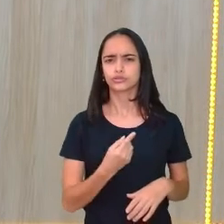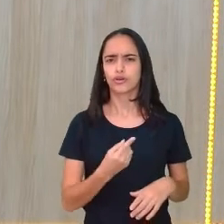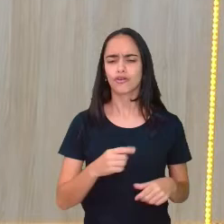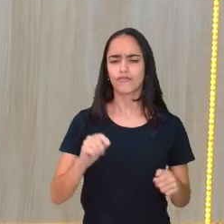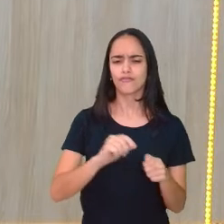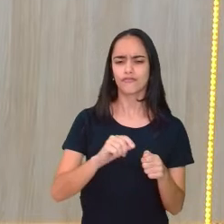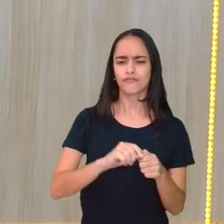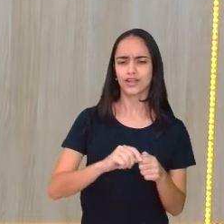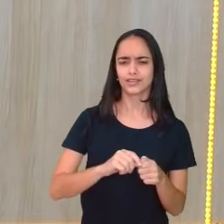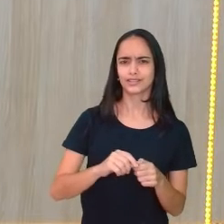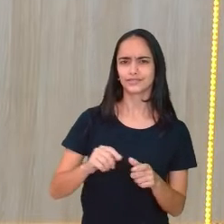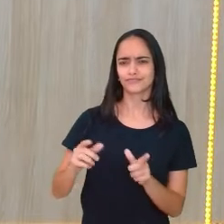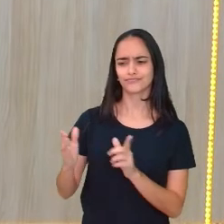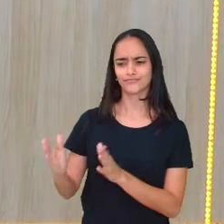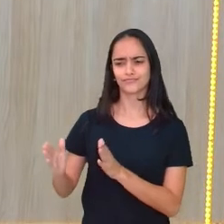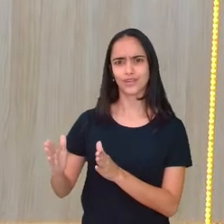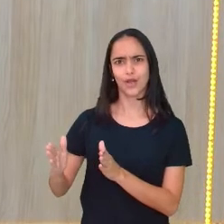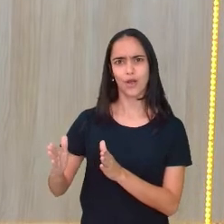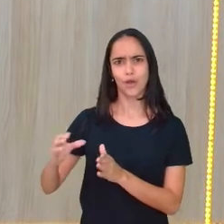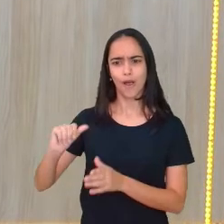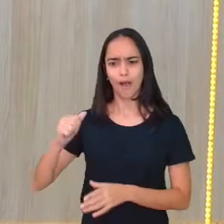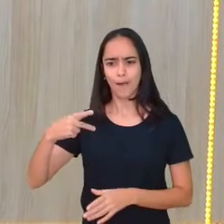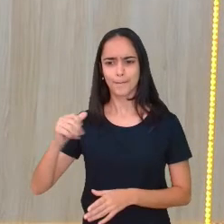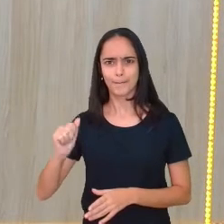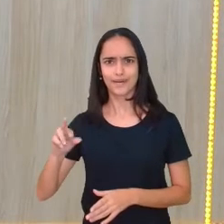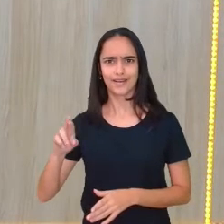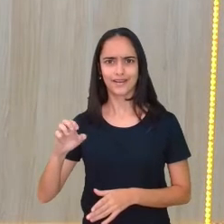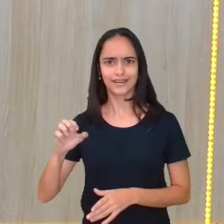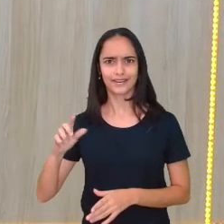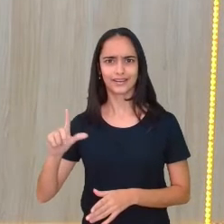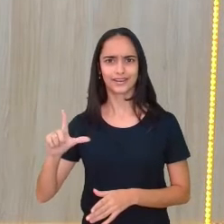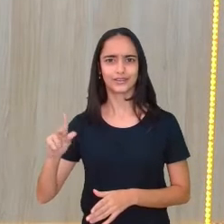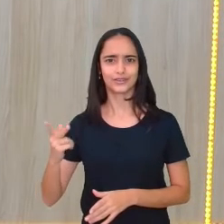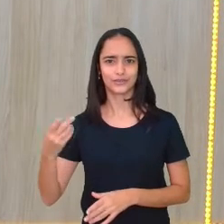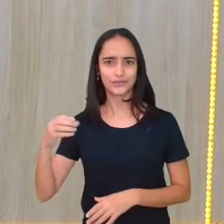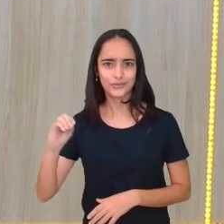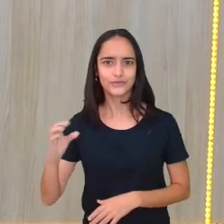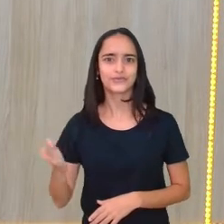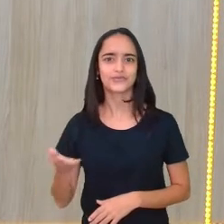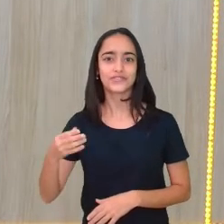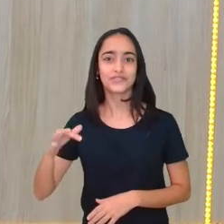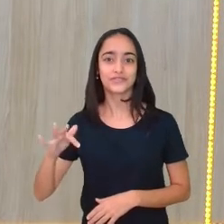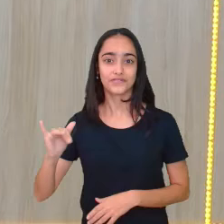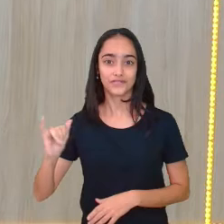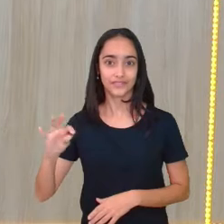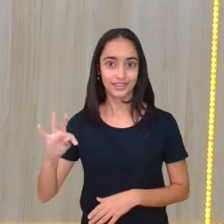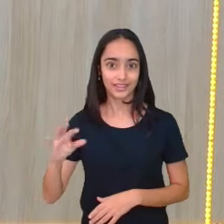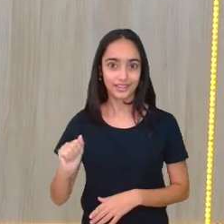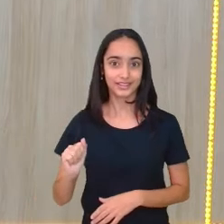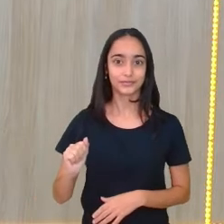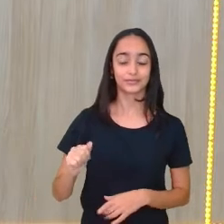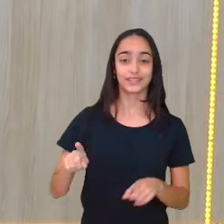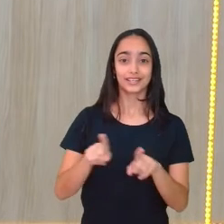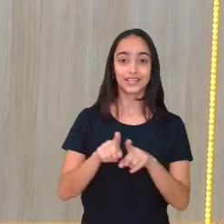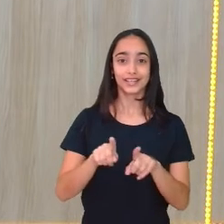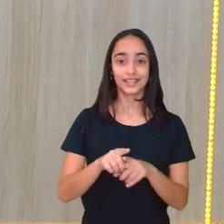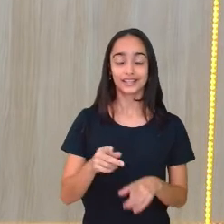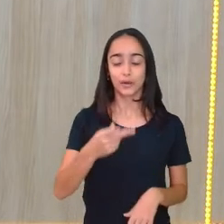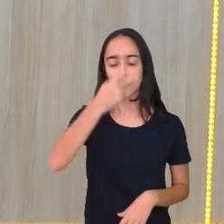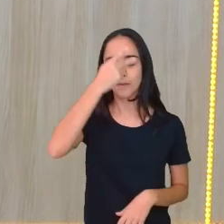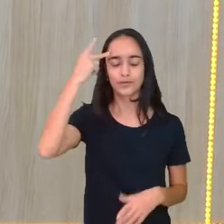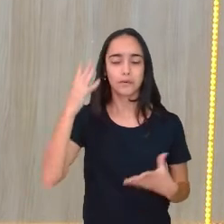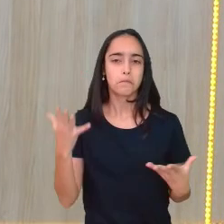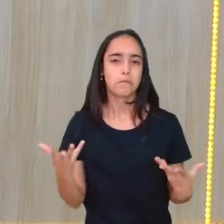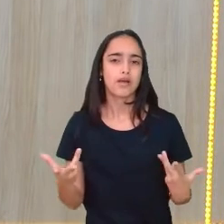fita, e eu estava aqui com uma pessoa totalmente artística, né? Maravilhosa, que inclusive falou aí do projeto